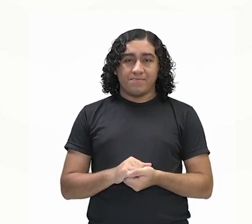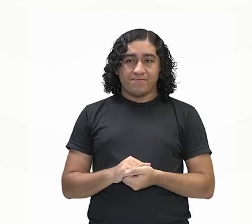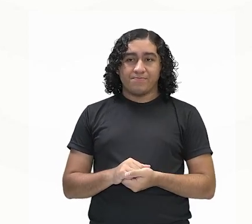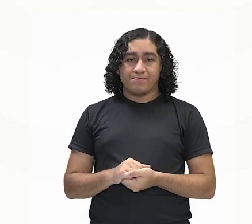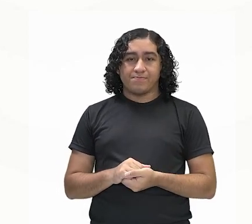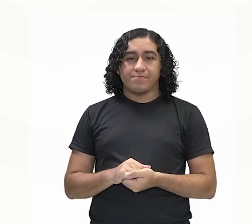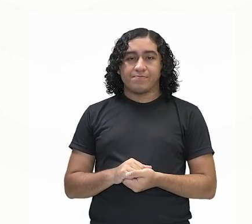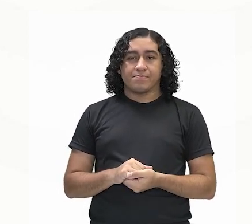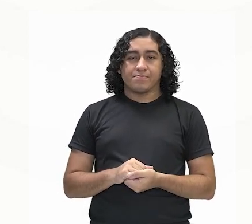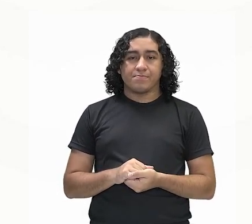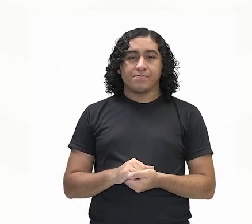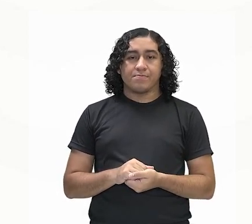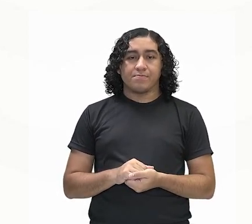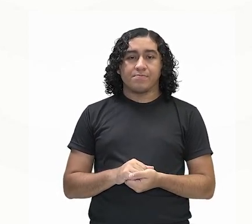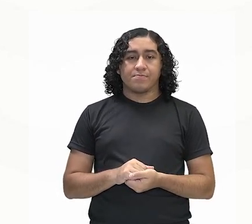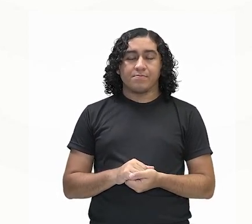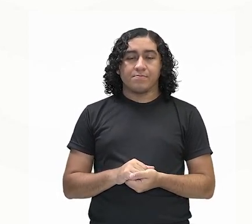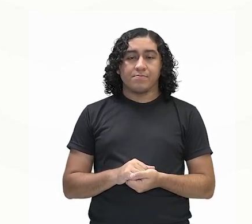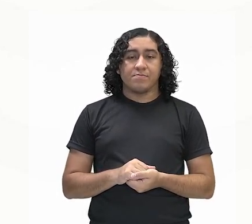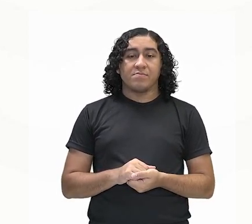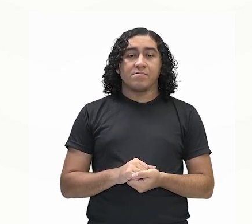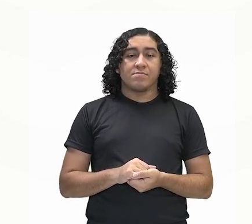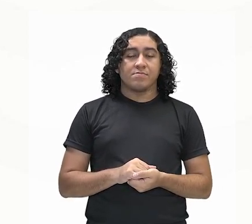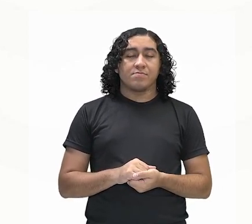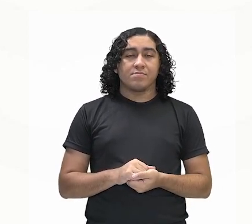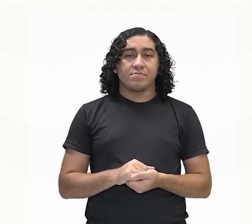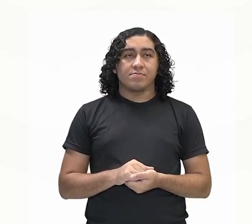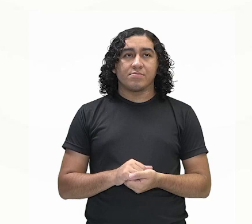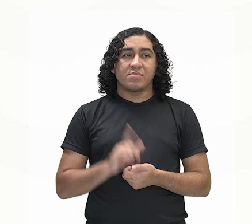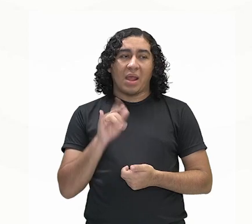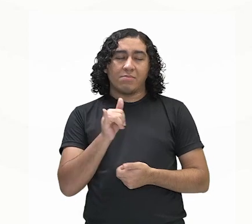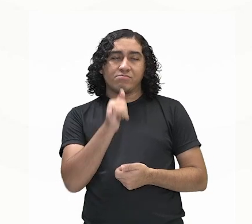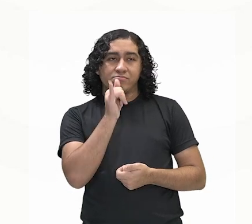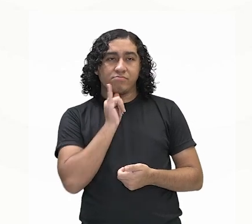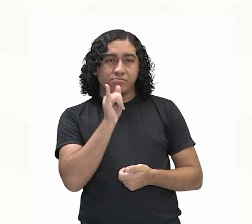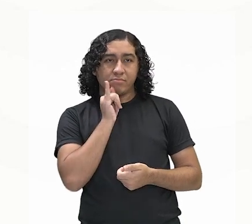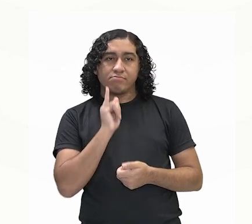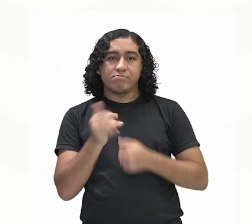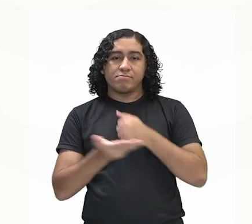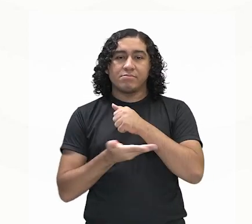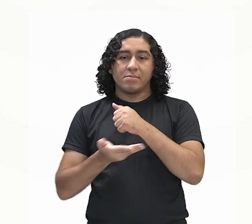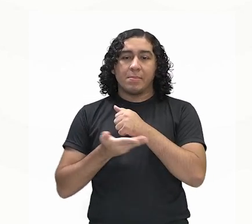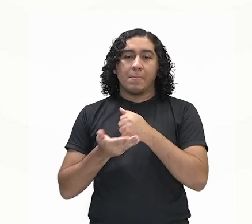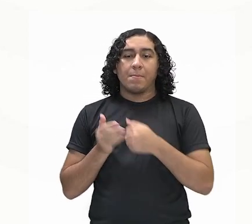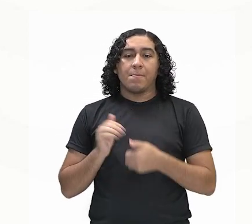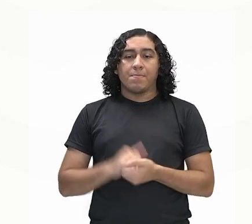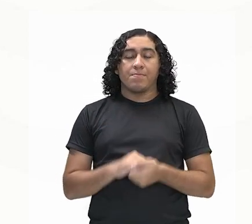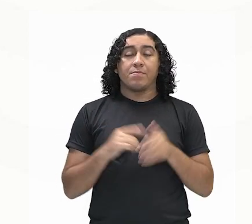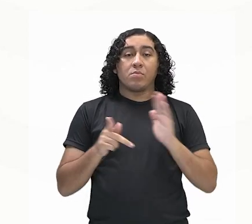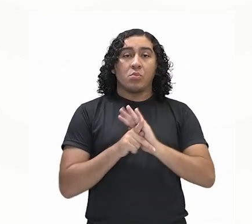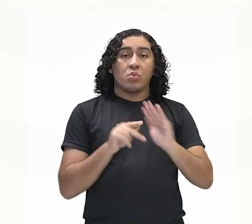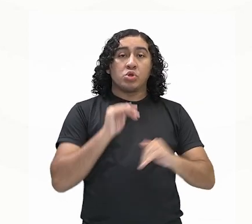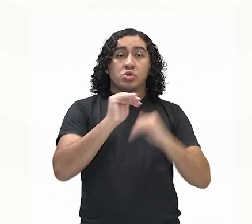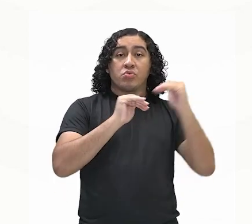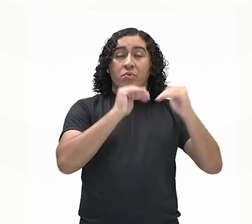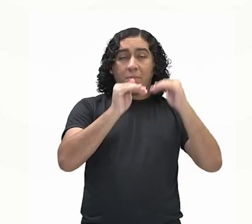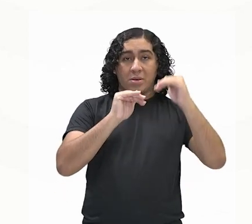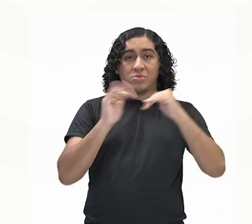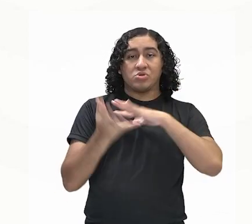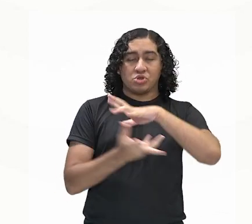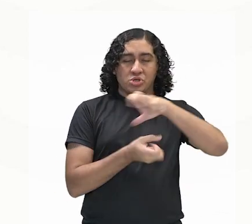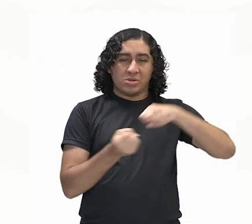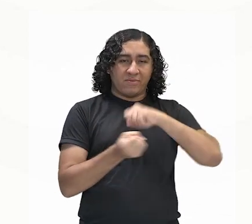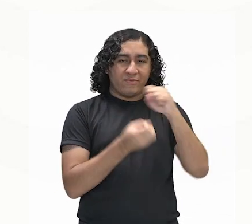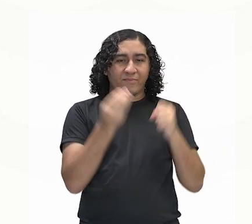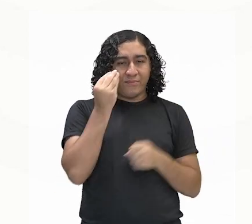que é a base, vamos falar assim, por assim dizer, do desenvolvimento sustentável. Acompanhe